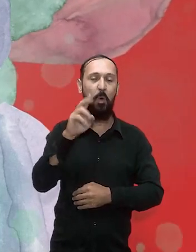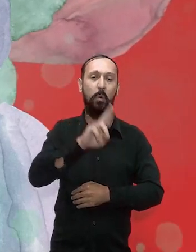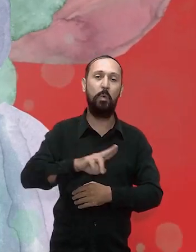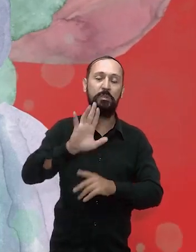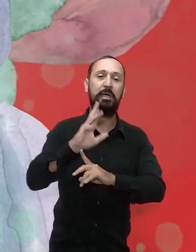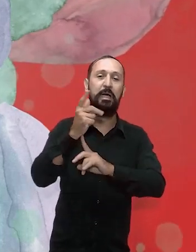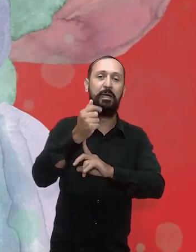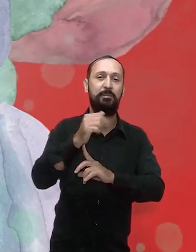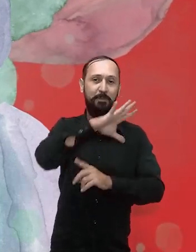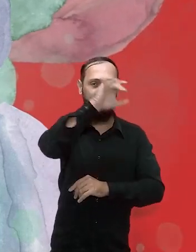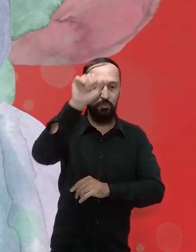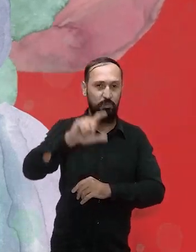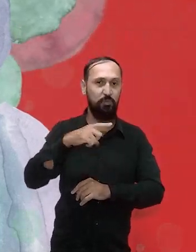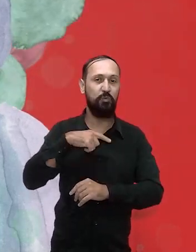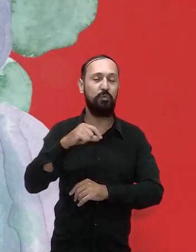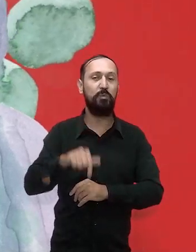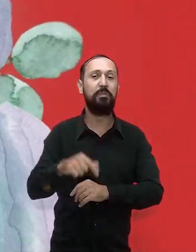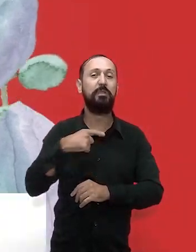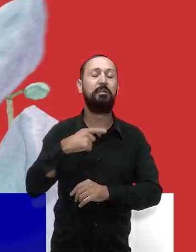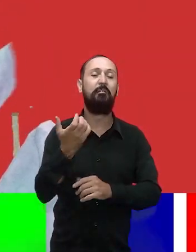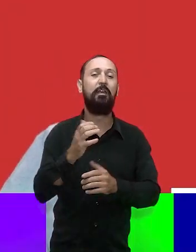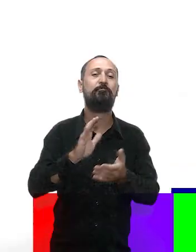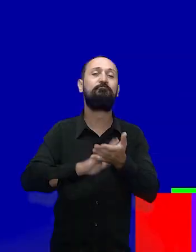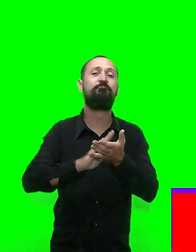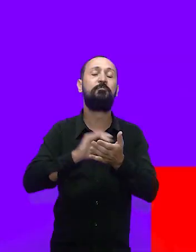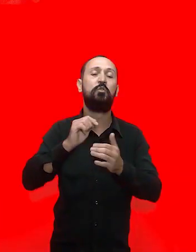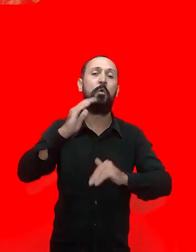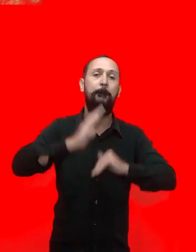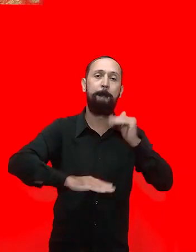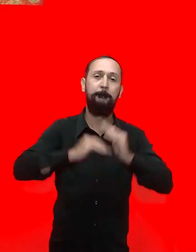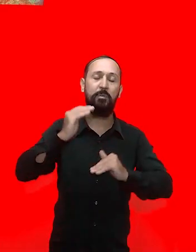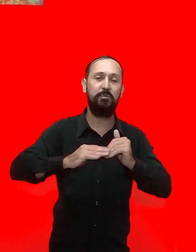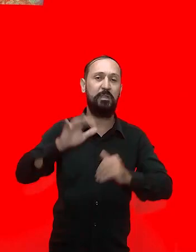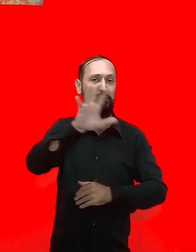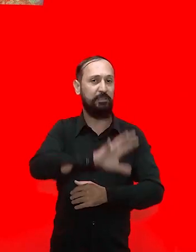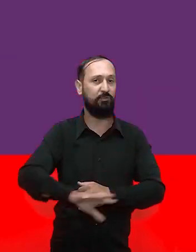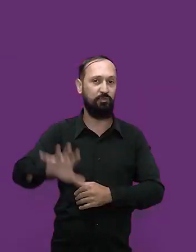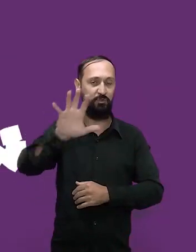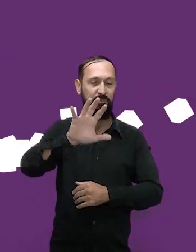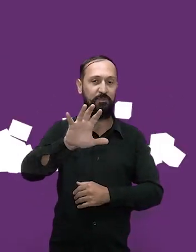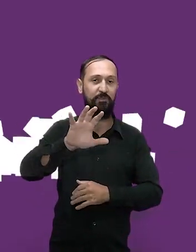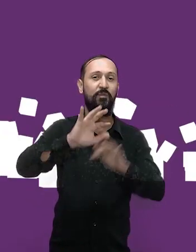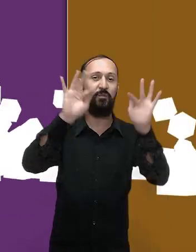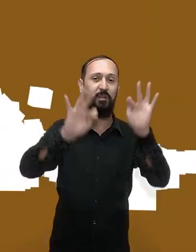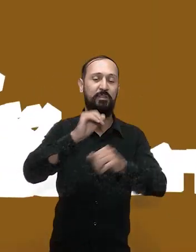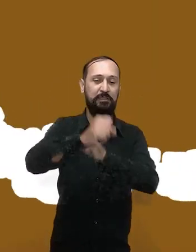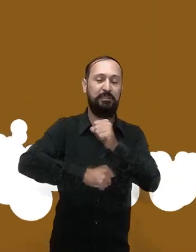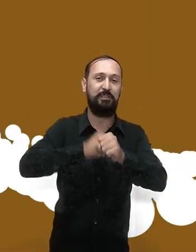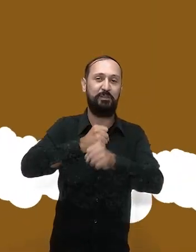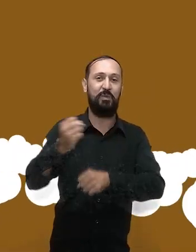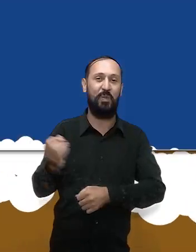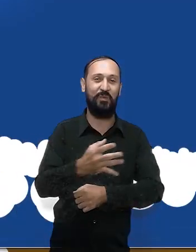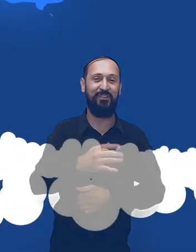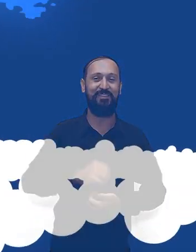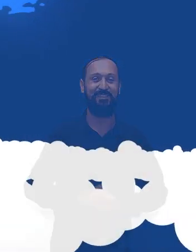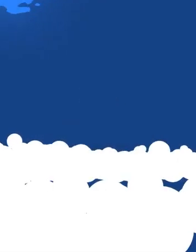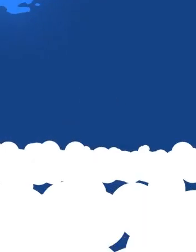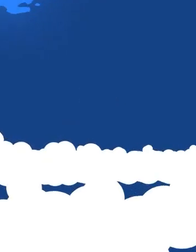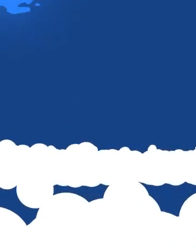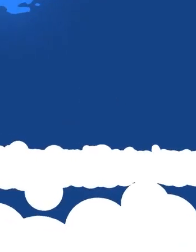Consuma a arte produzida em Mato Grosso do Sul e prestigie os artistas regionais. Feliz Ano Novo!